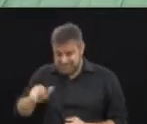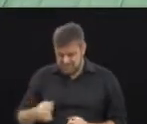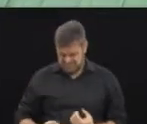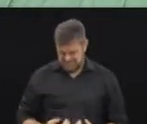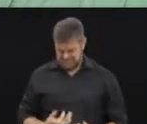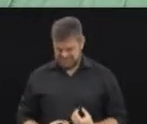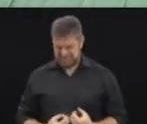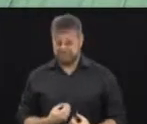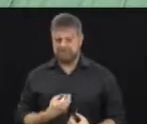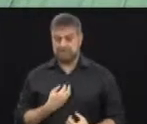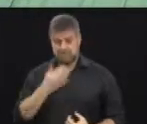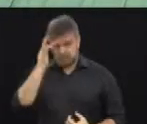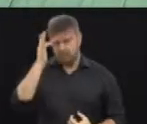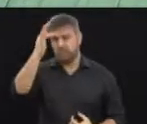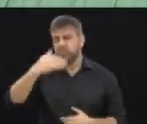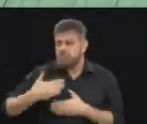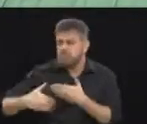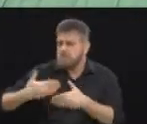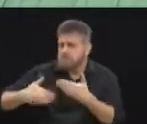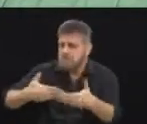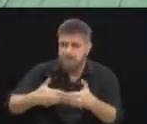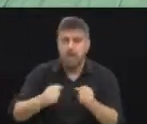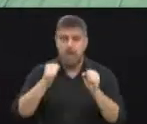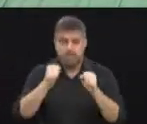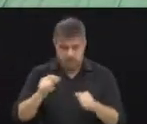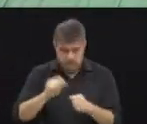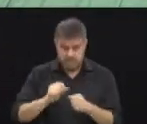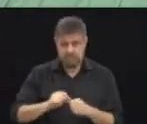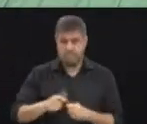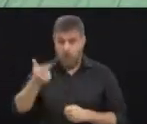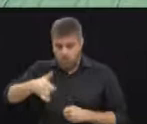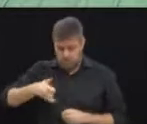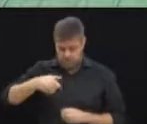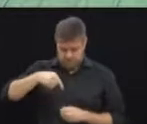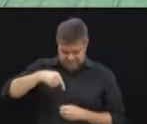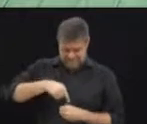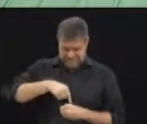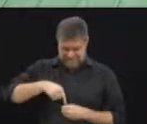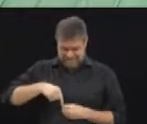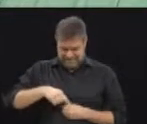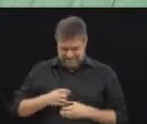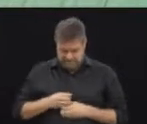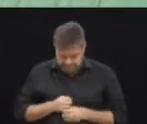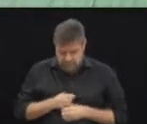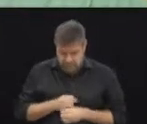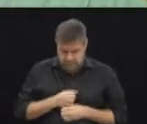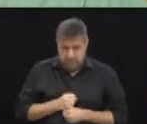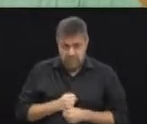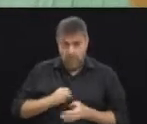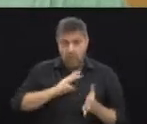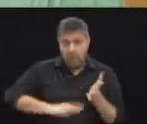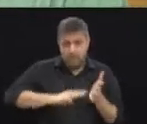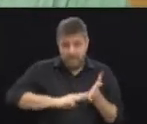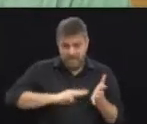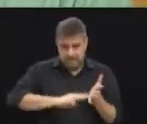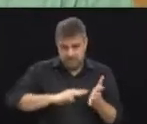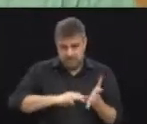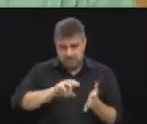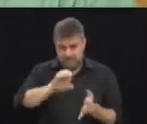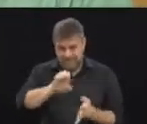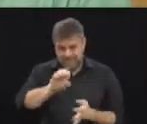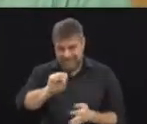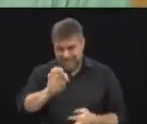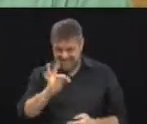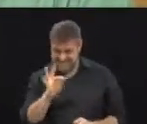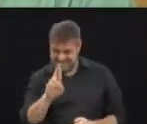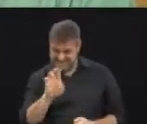volte a ter sintomas no futuro, depois de alguns anos, ele pode fazer uma outra aplicação. E esse método Stretta é importante porque